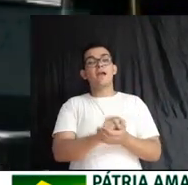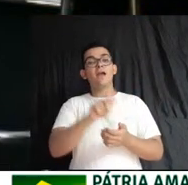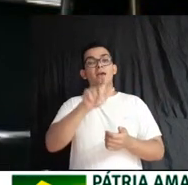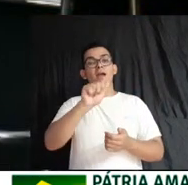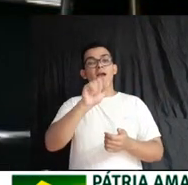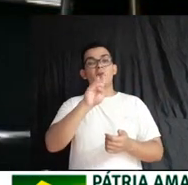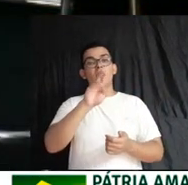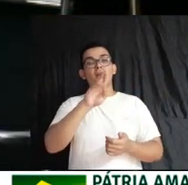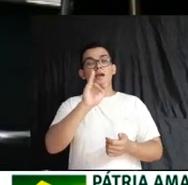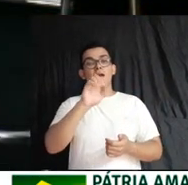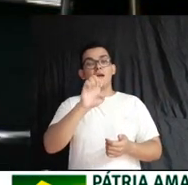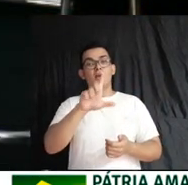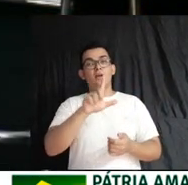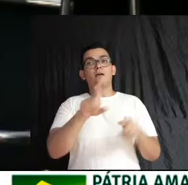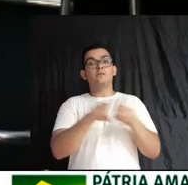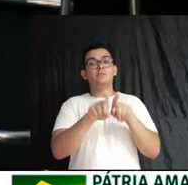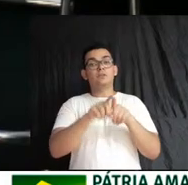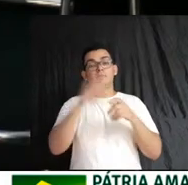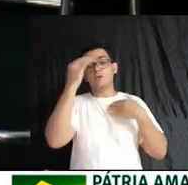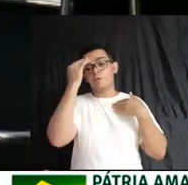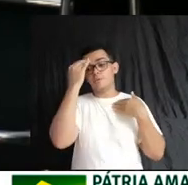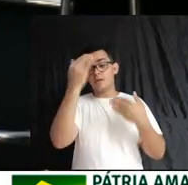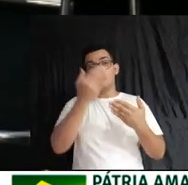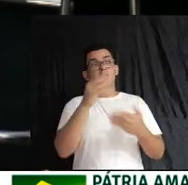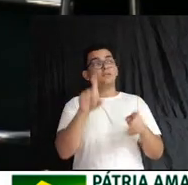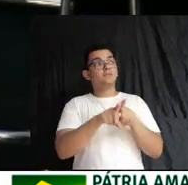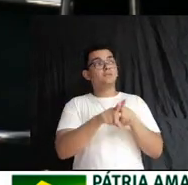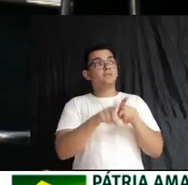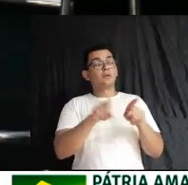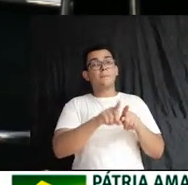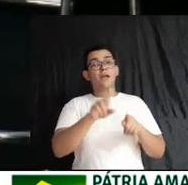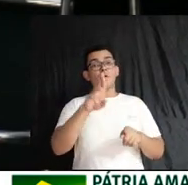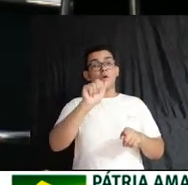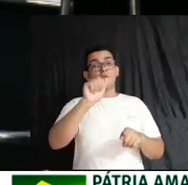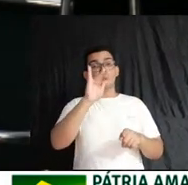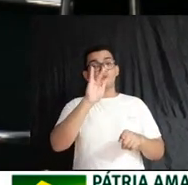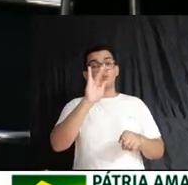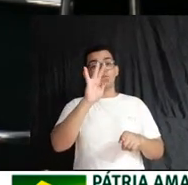Obrigada, David Rafael, que não é o nosso David aqui.